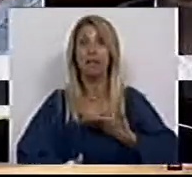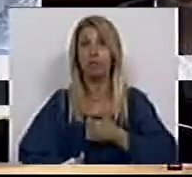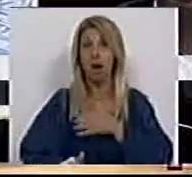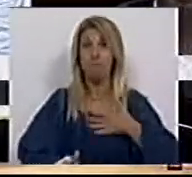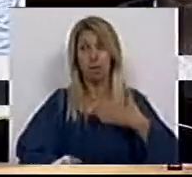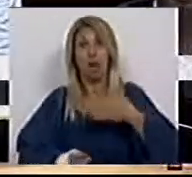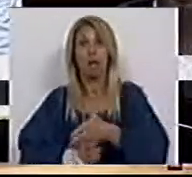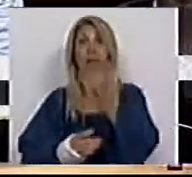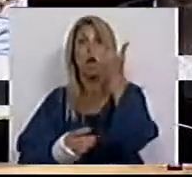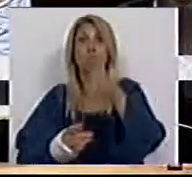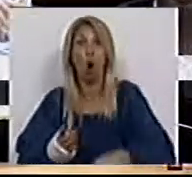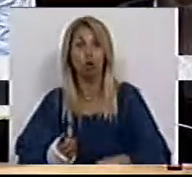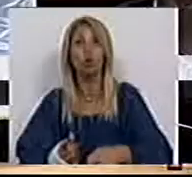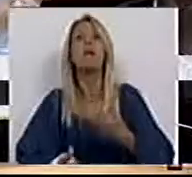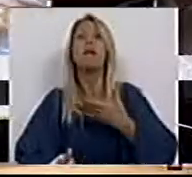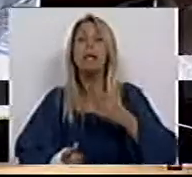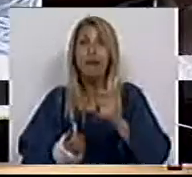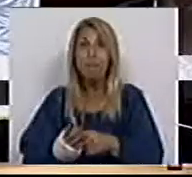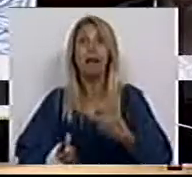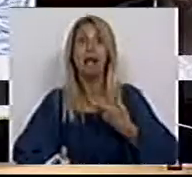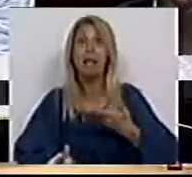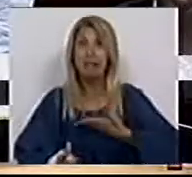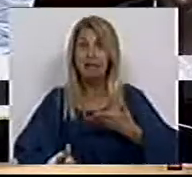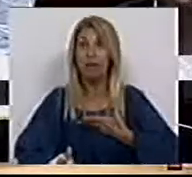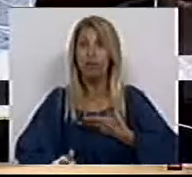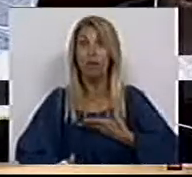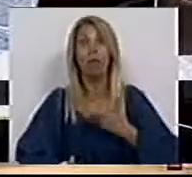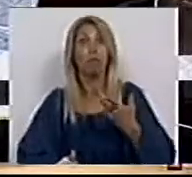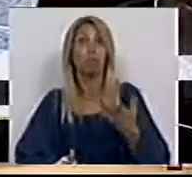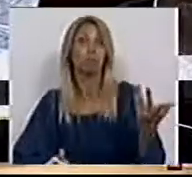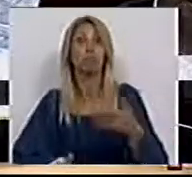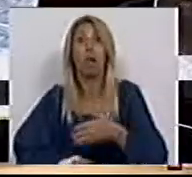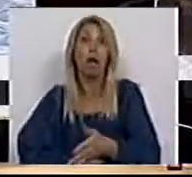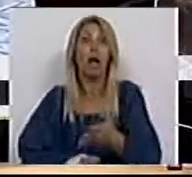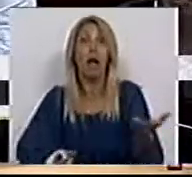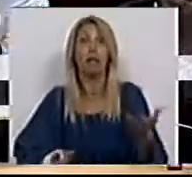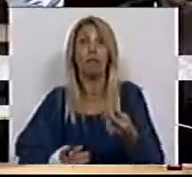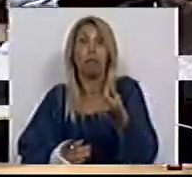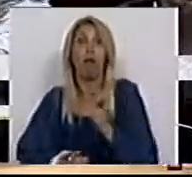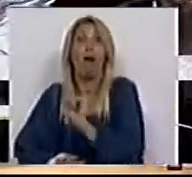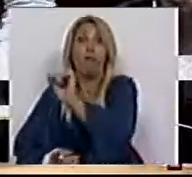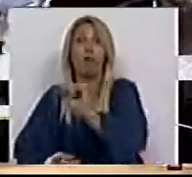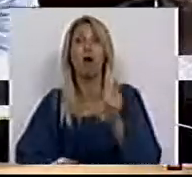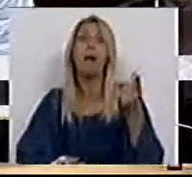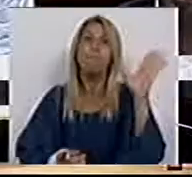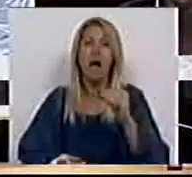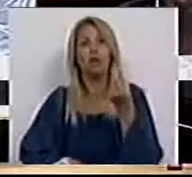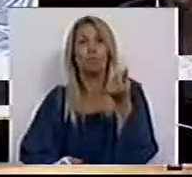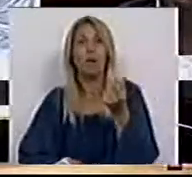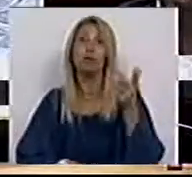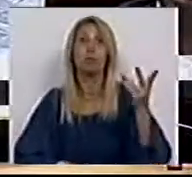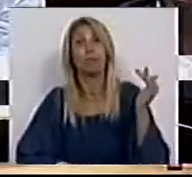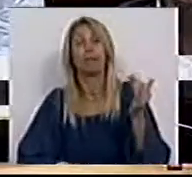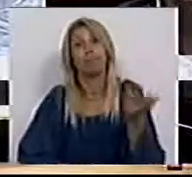os lucros dos privados através de mais preços e menos qualidade de serviço. Senhores deputados do CDS e do